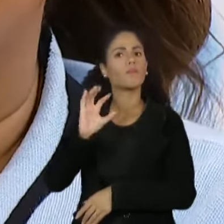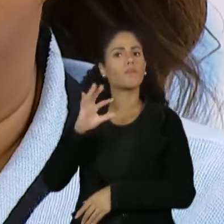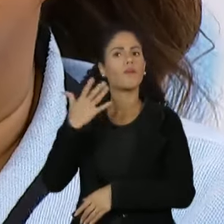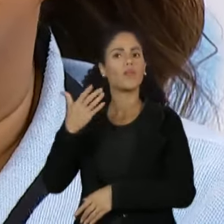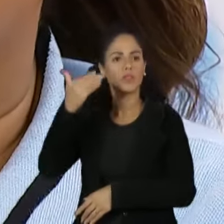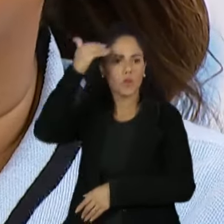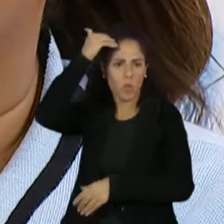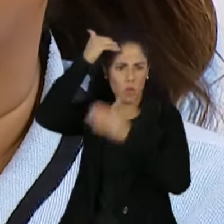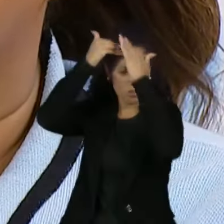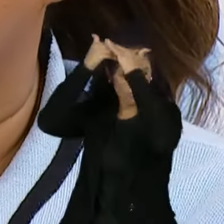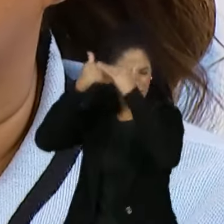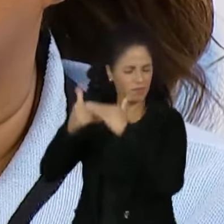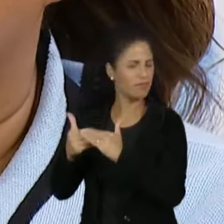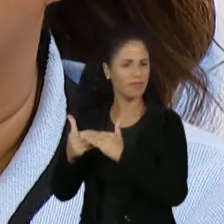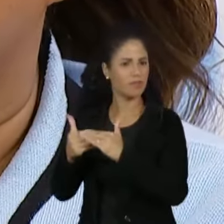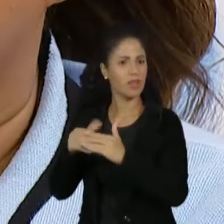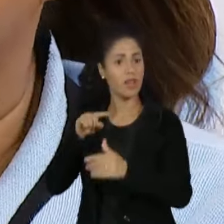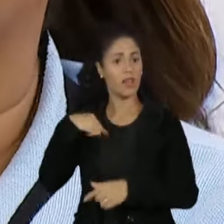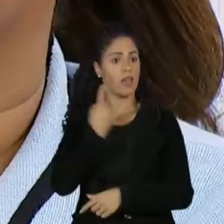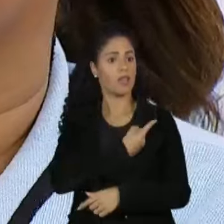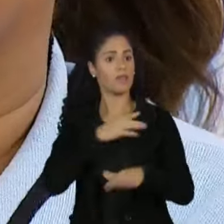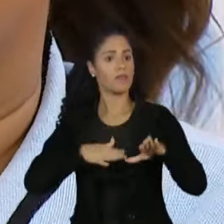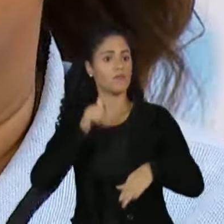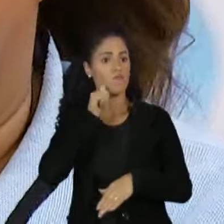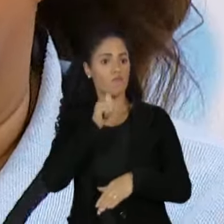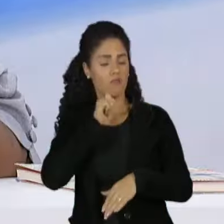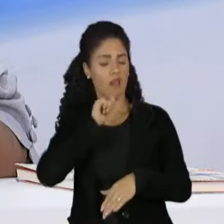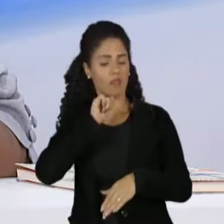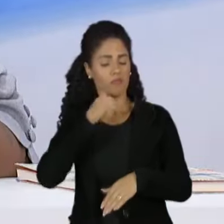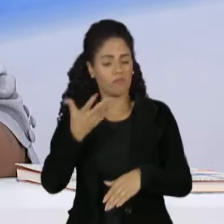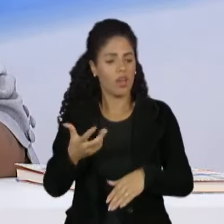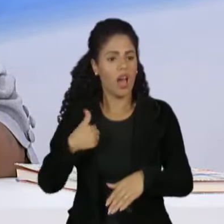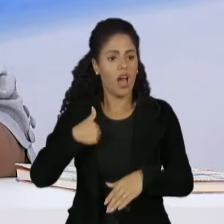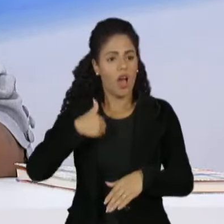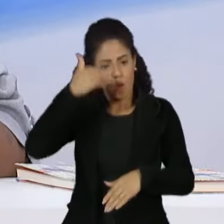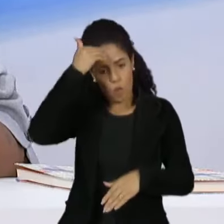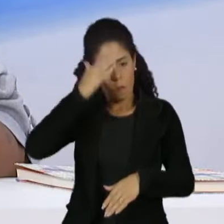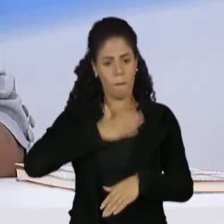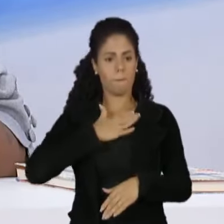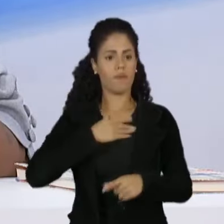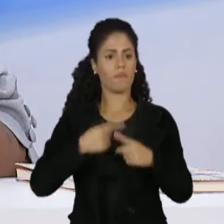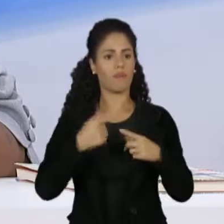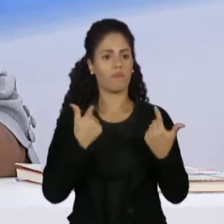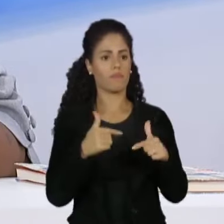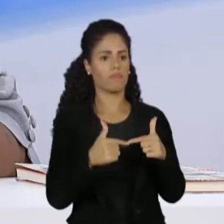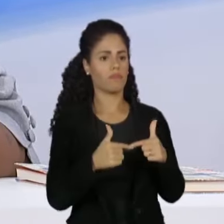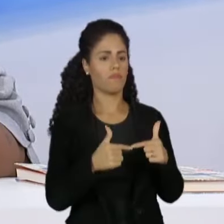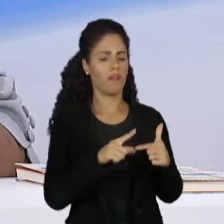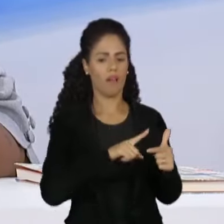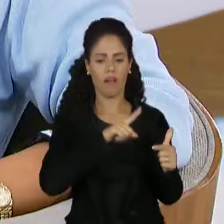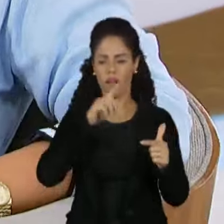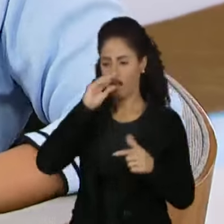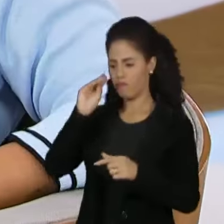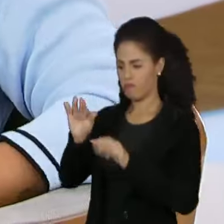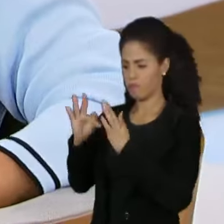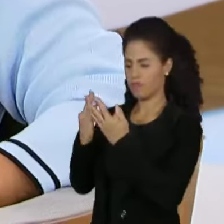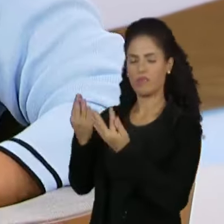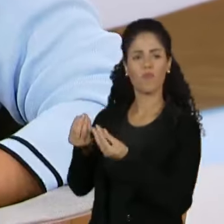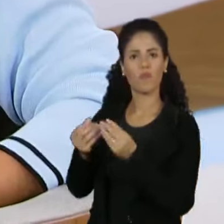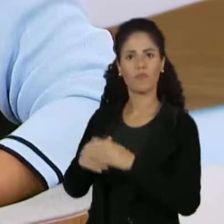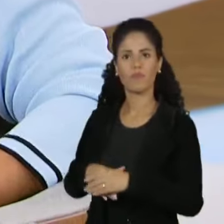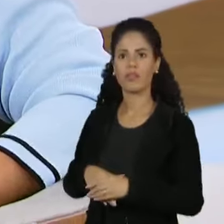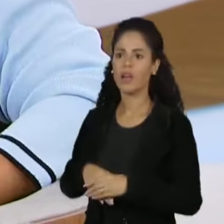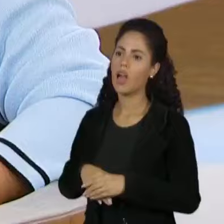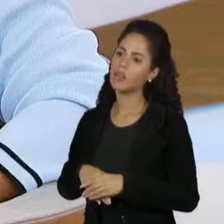livrou dessa culpa que nós mulheres temos por colocar o trabalho em primeiro lugar. Eu acho que essa culpa